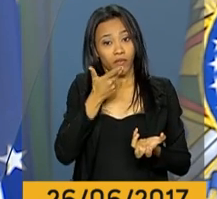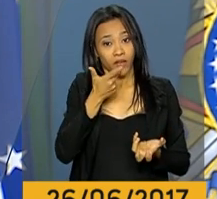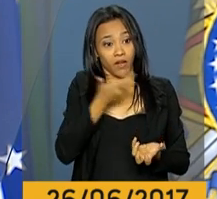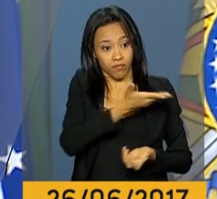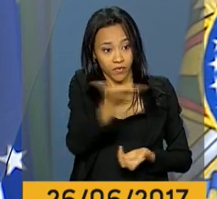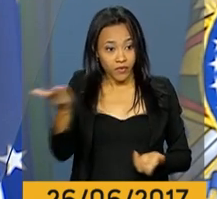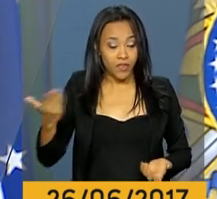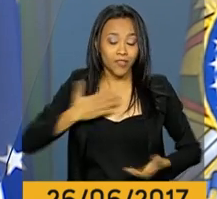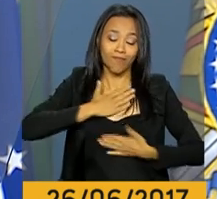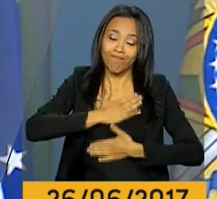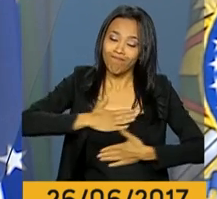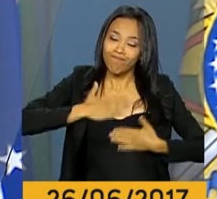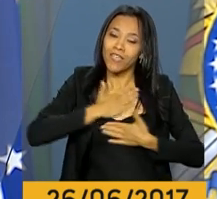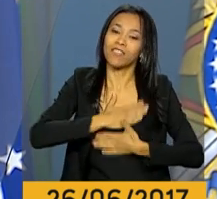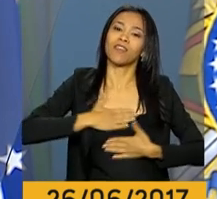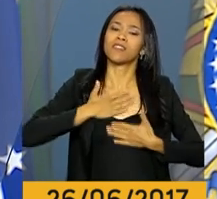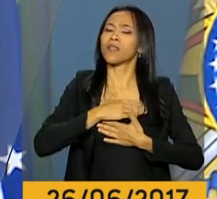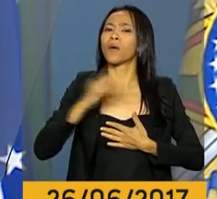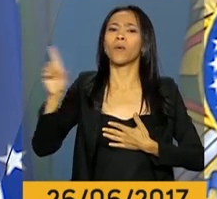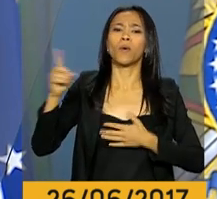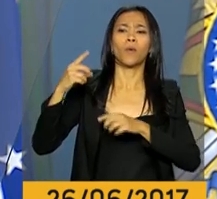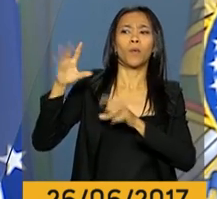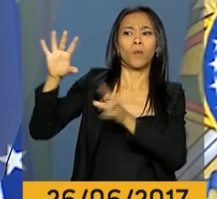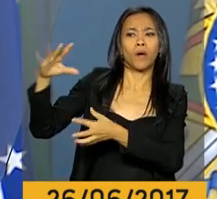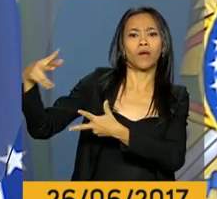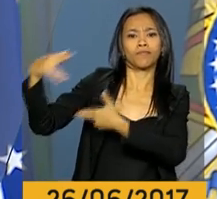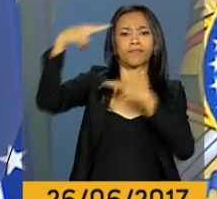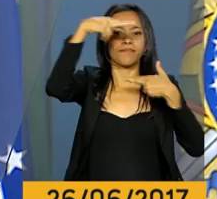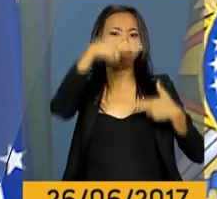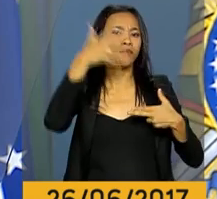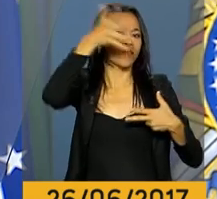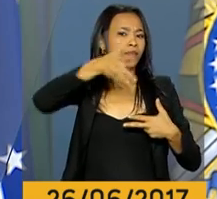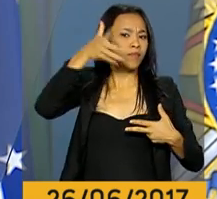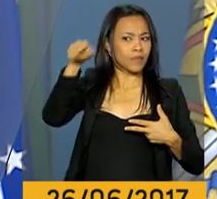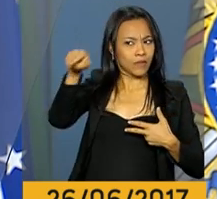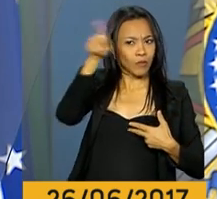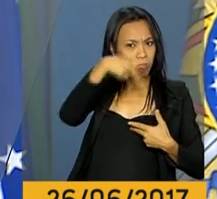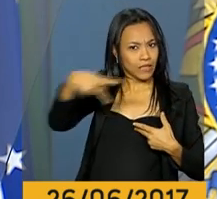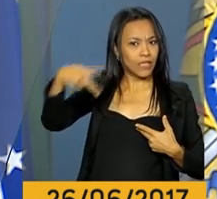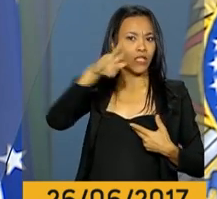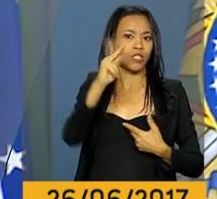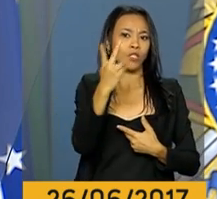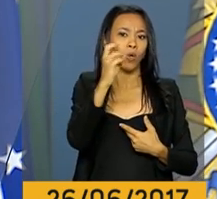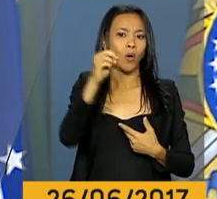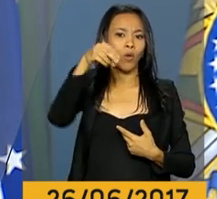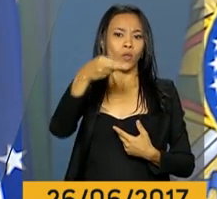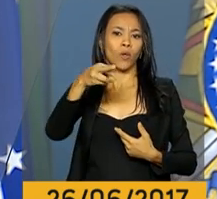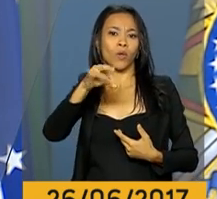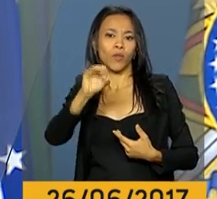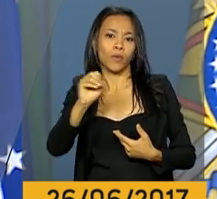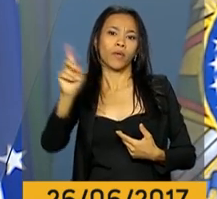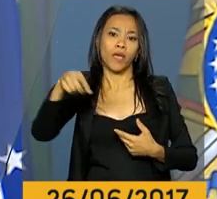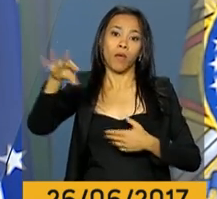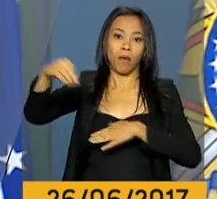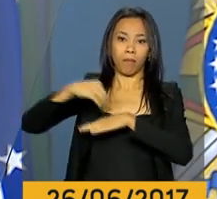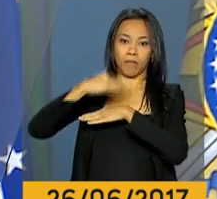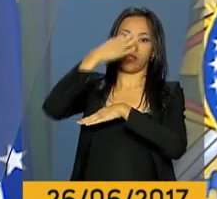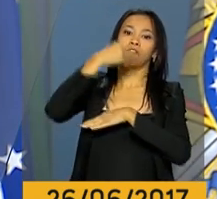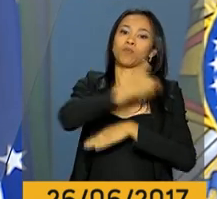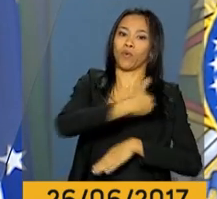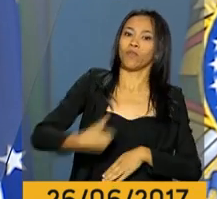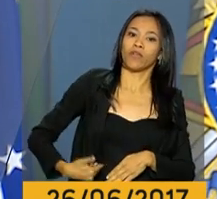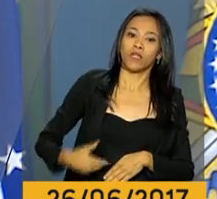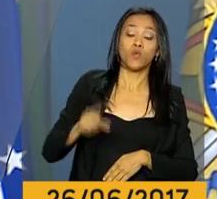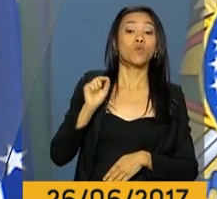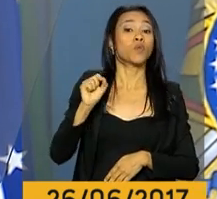satisfação uma parte da fala do presidente Honor em que ele diz olha aqui eh Na verdade uma mensagem para o governo o Que Vocês